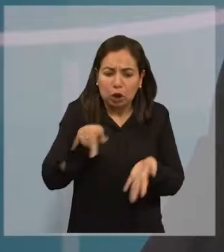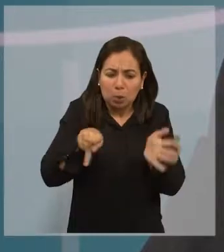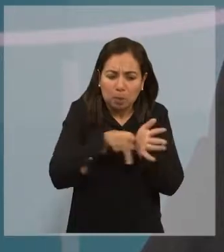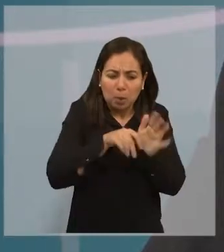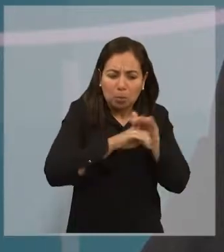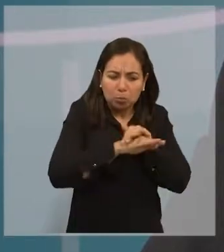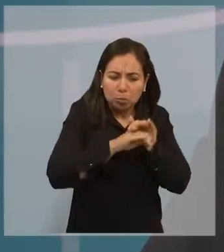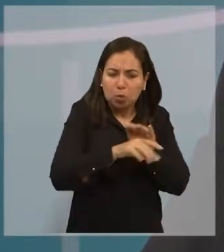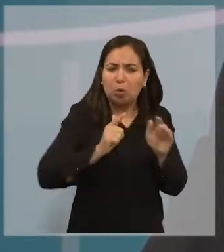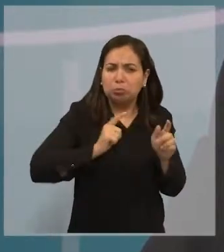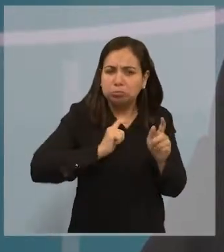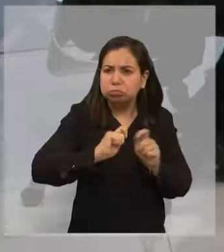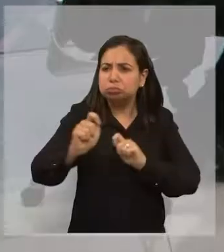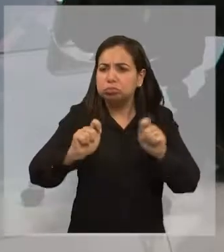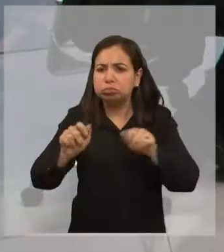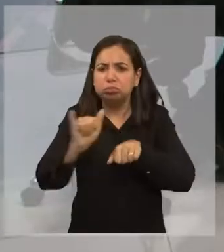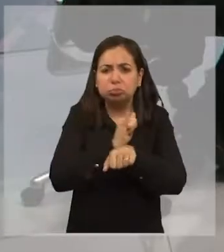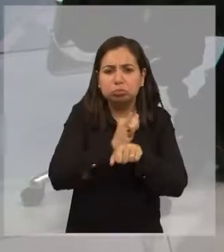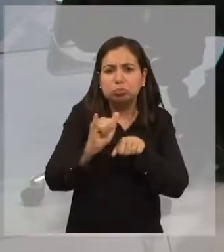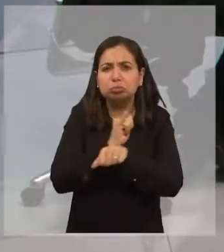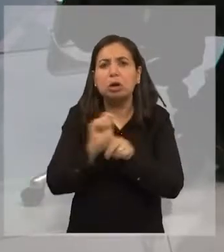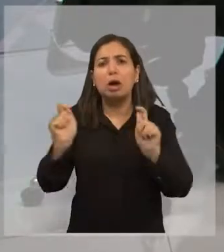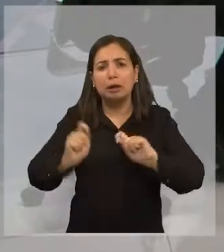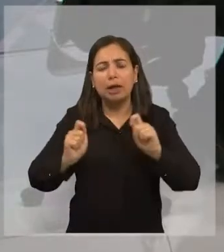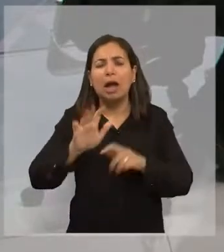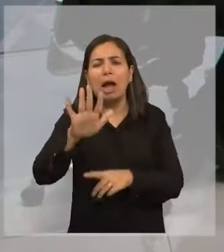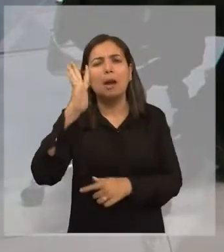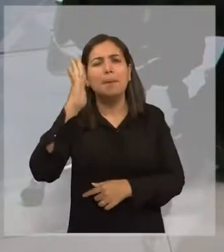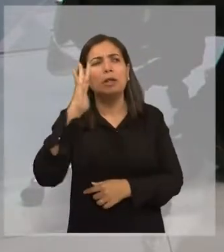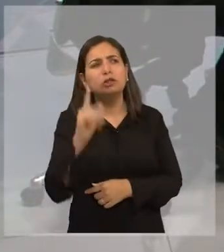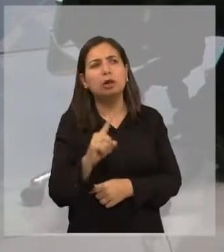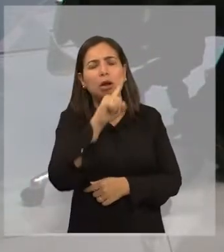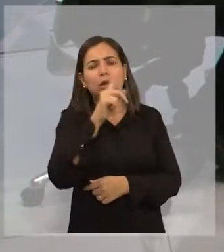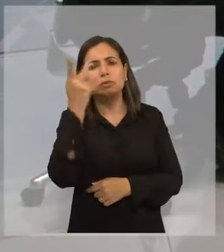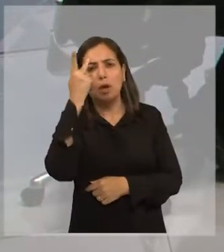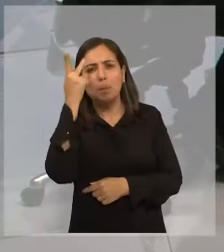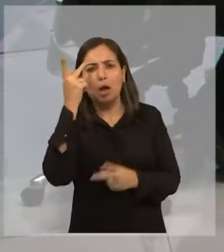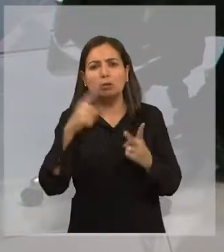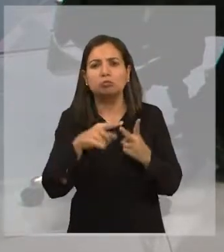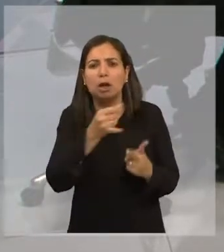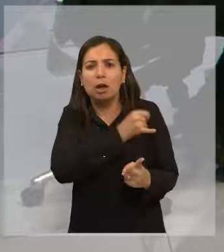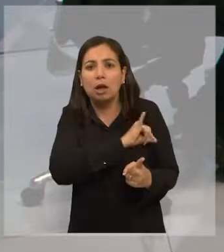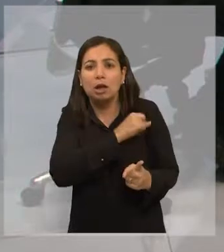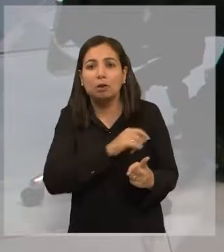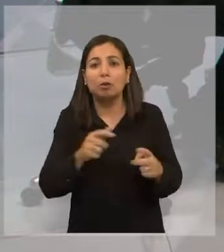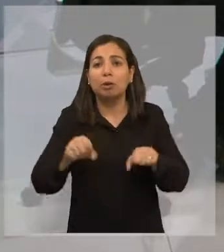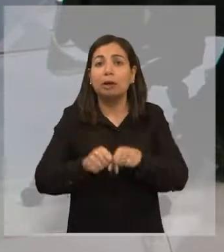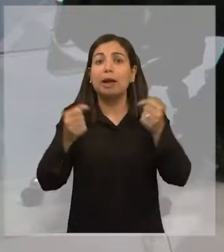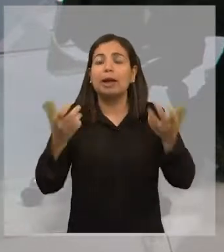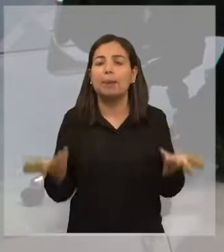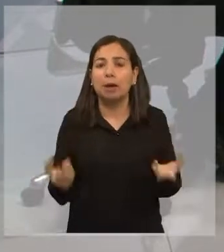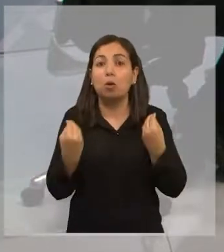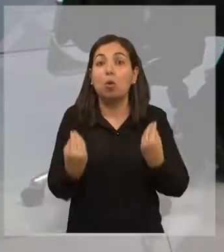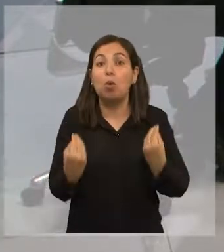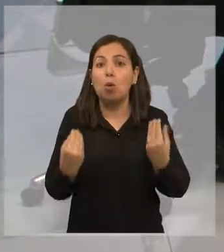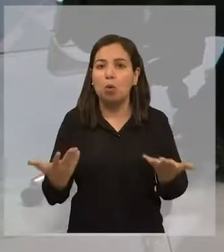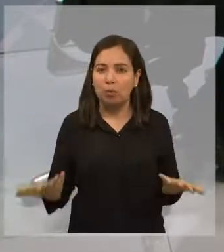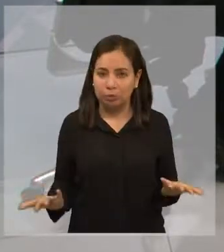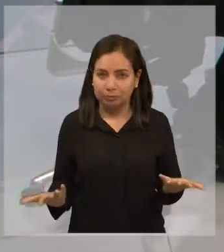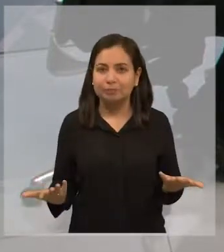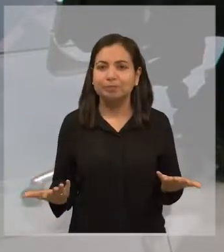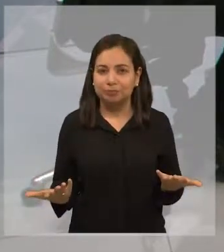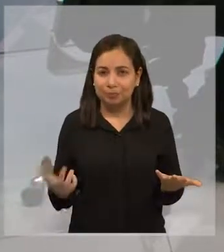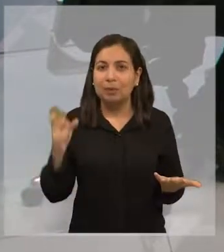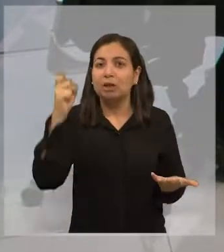Né? É verdade. Então, veja bem, você imagina estados como Minas Gerais e Rio de Janeiro que estão quebrados, Goiás, como é que esse problema não